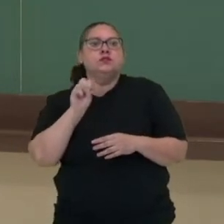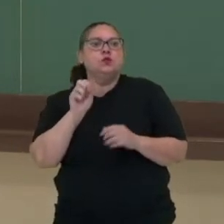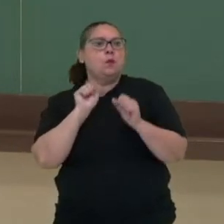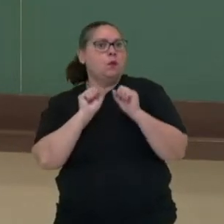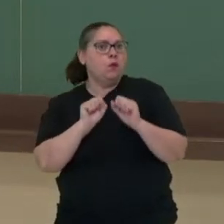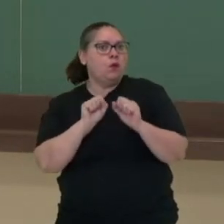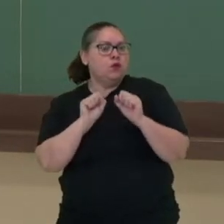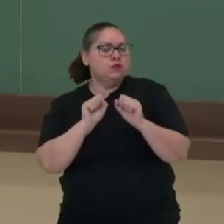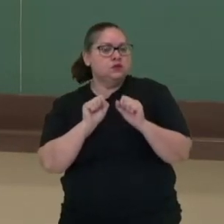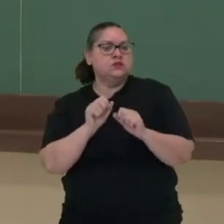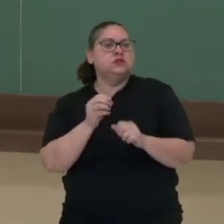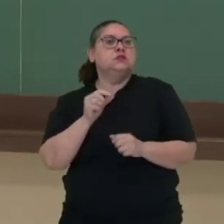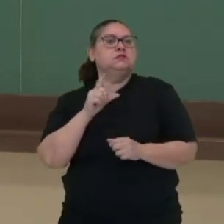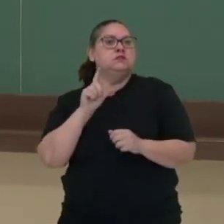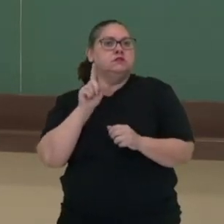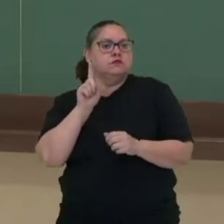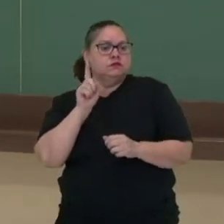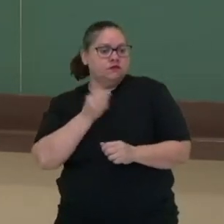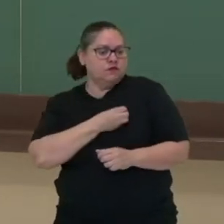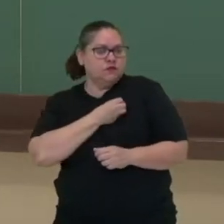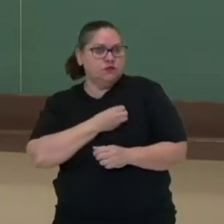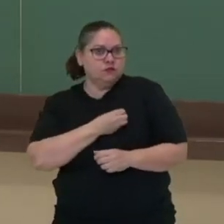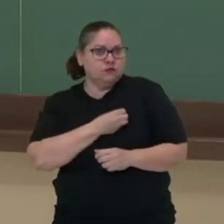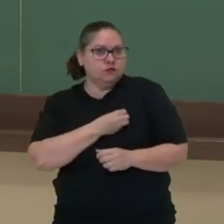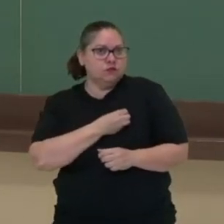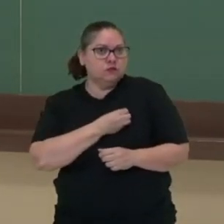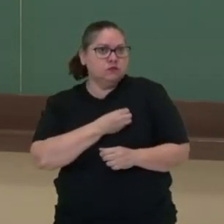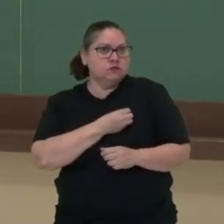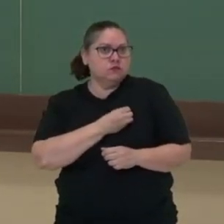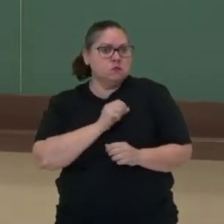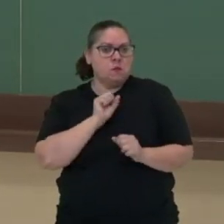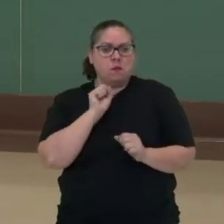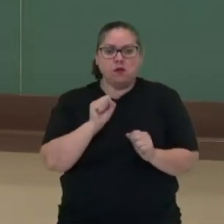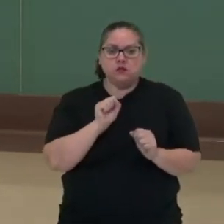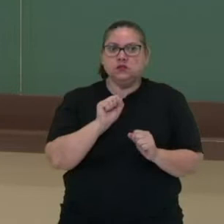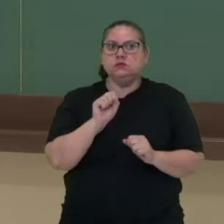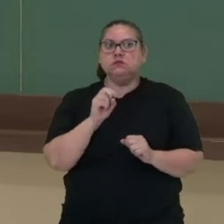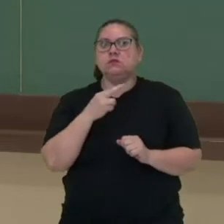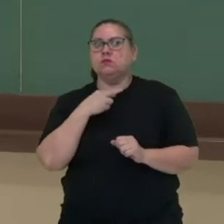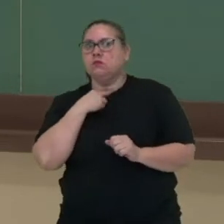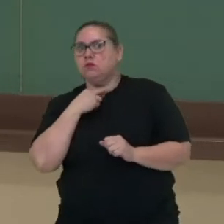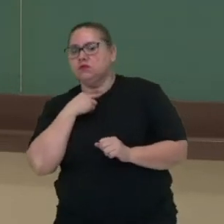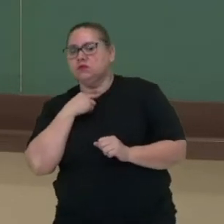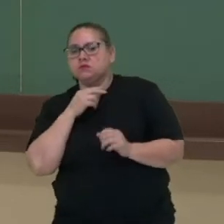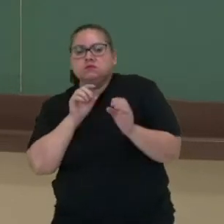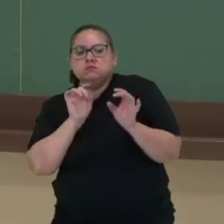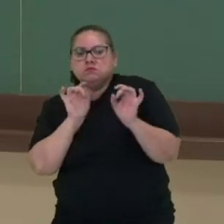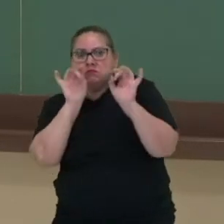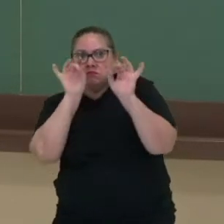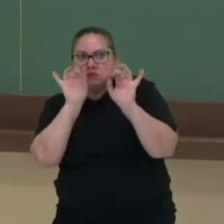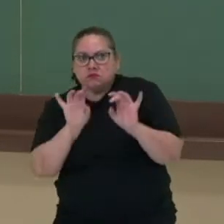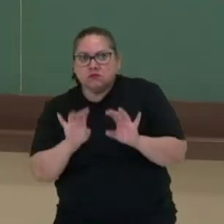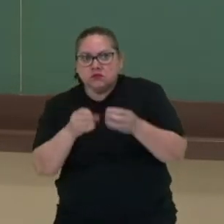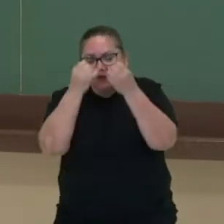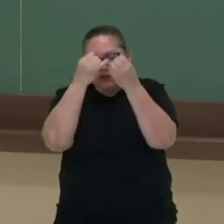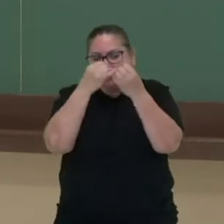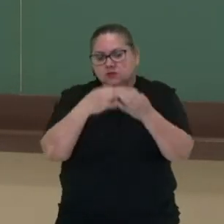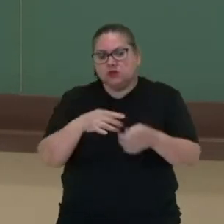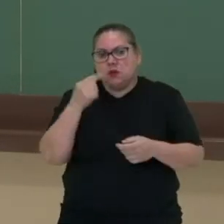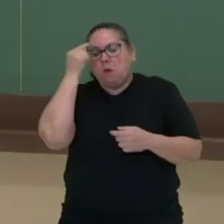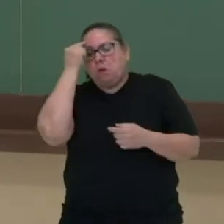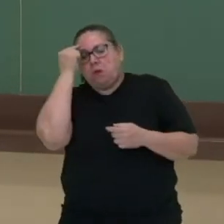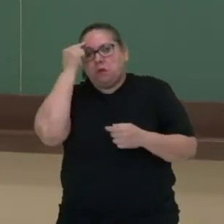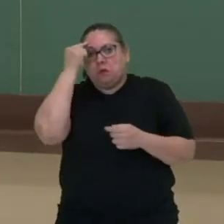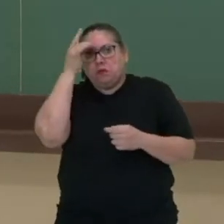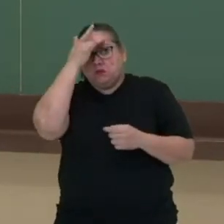pode ser considerado um ser vivo? Pode ou não pode? Especialistas explicam